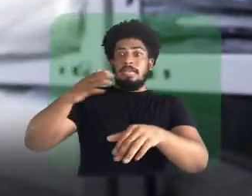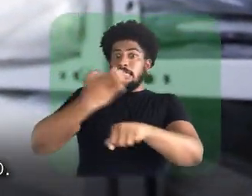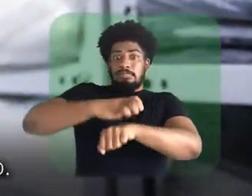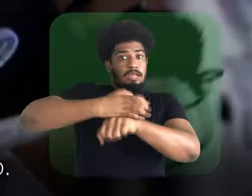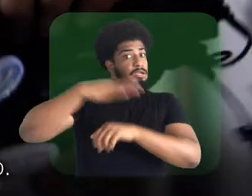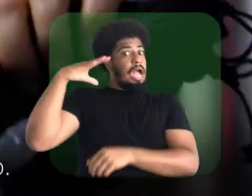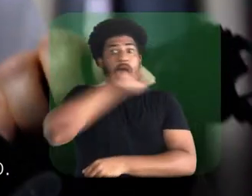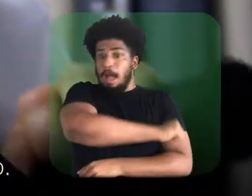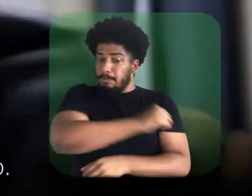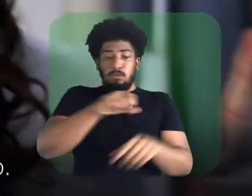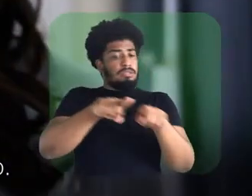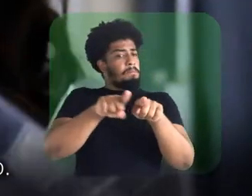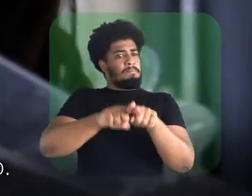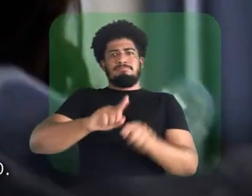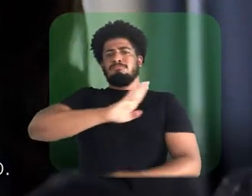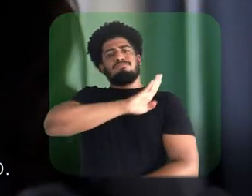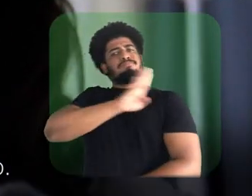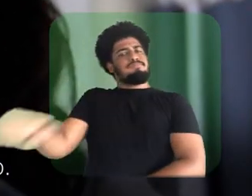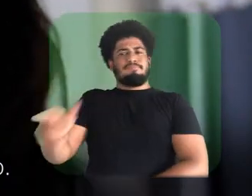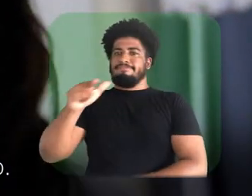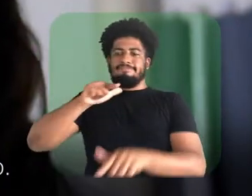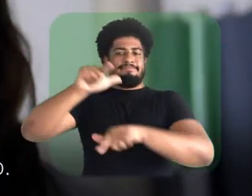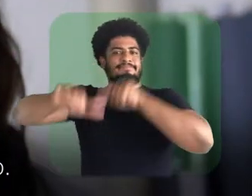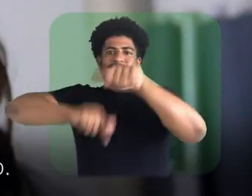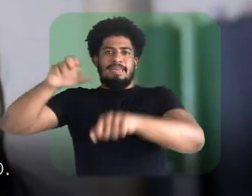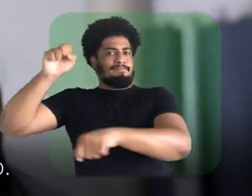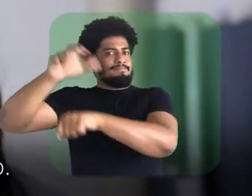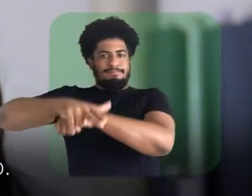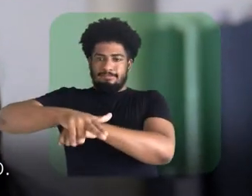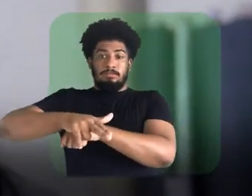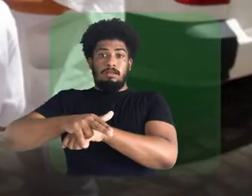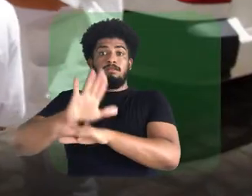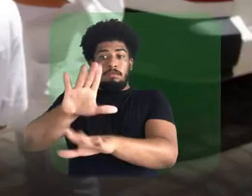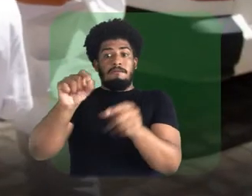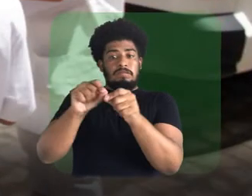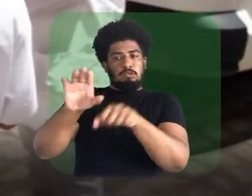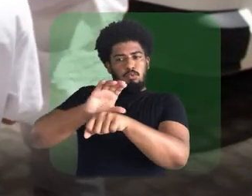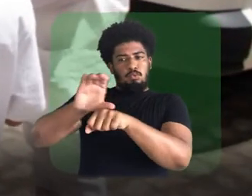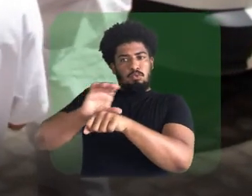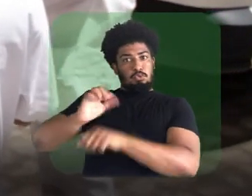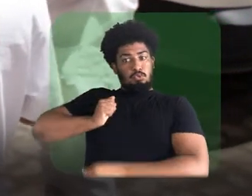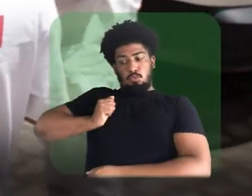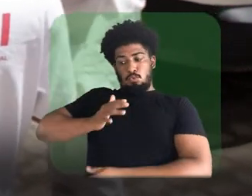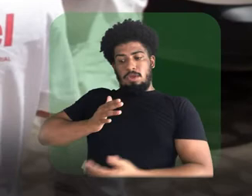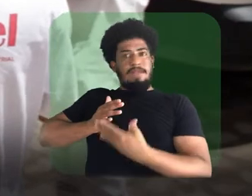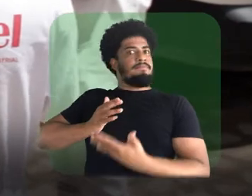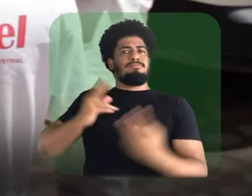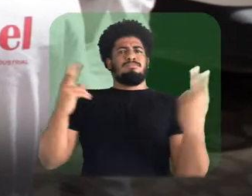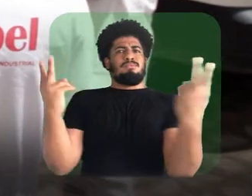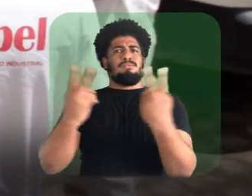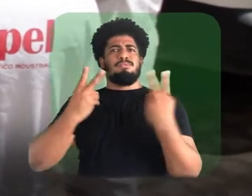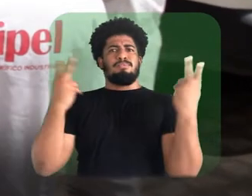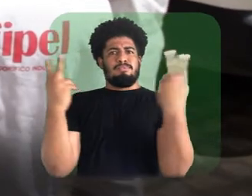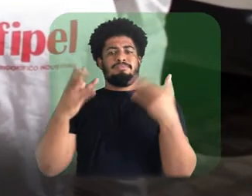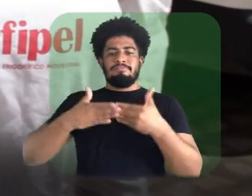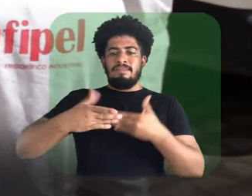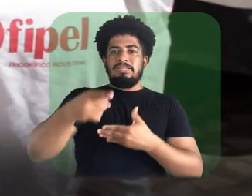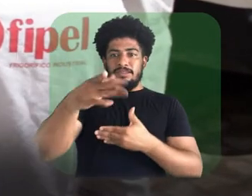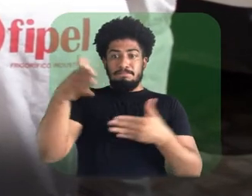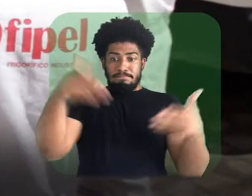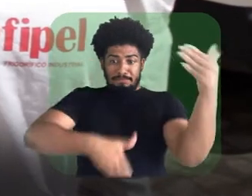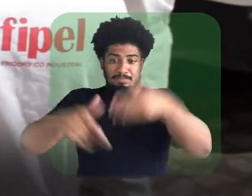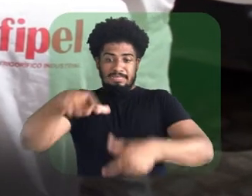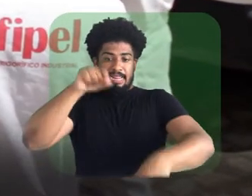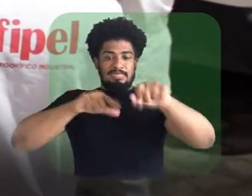já consegue um estágio mais rápido e já está inserido no mercado de trabalho. Fazer o curso no IFPE é um peso maior. Quando